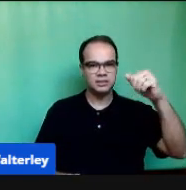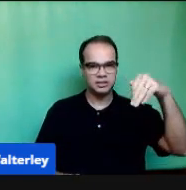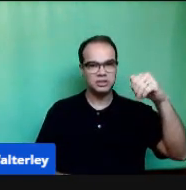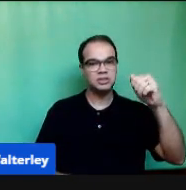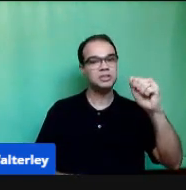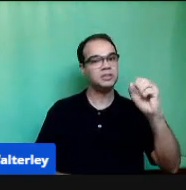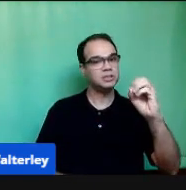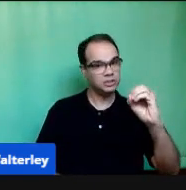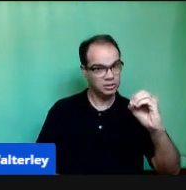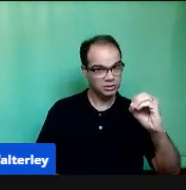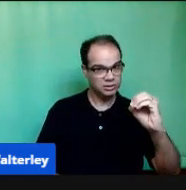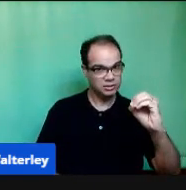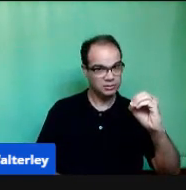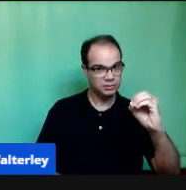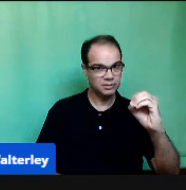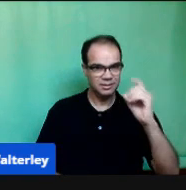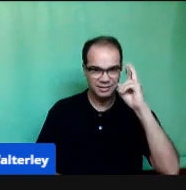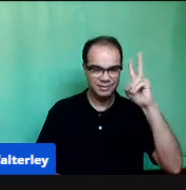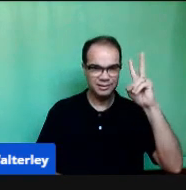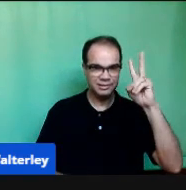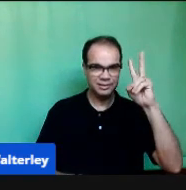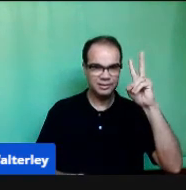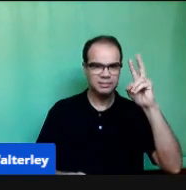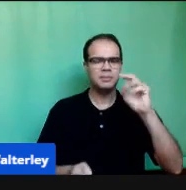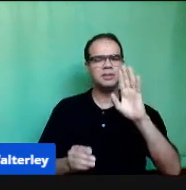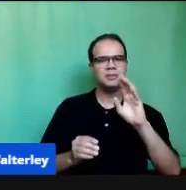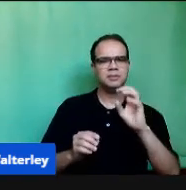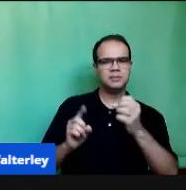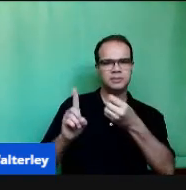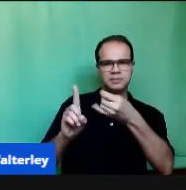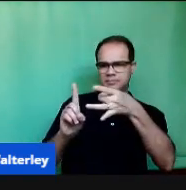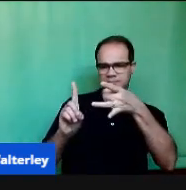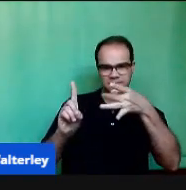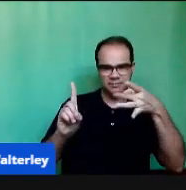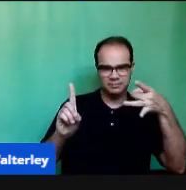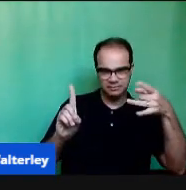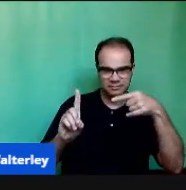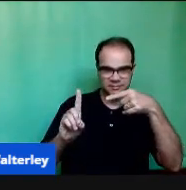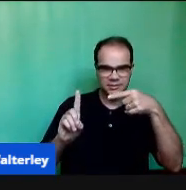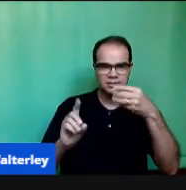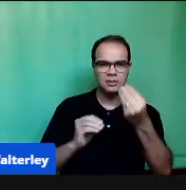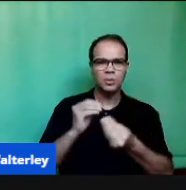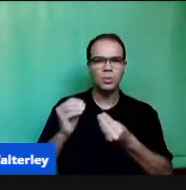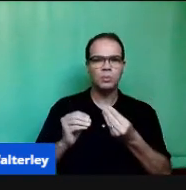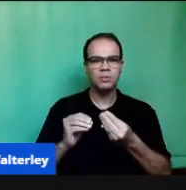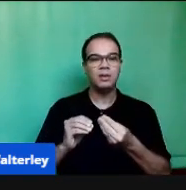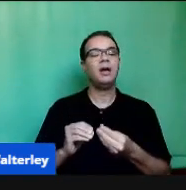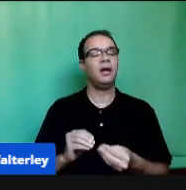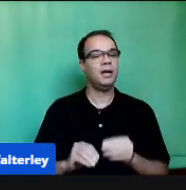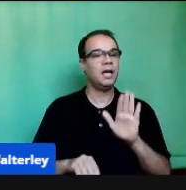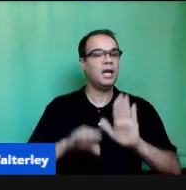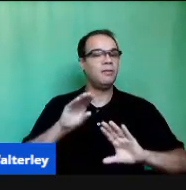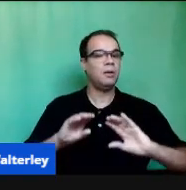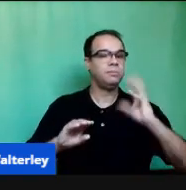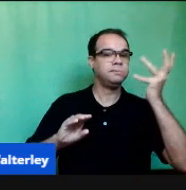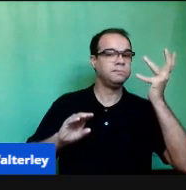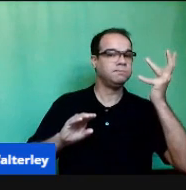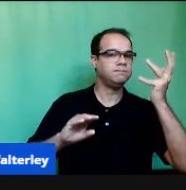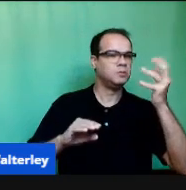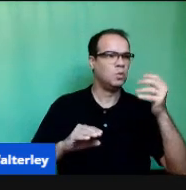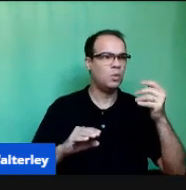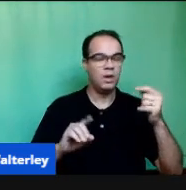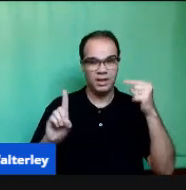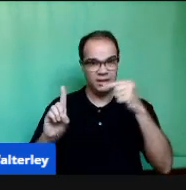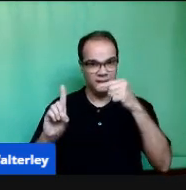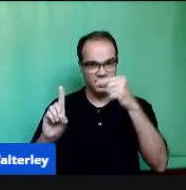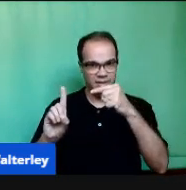é estrutural. Ela é um fenômeno social que, infelizmente, não só tira as vidas das pessoas LGBTs.